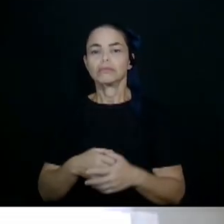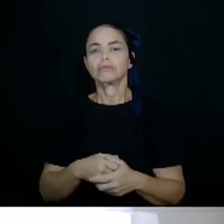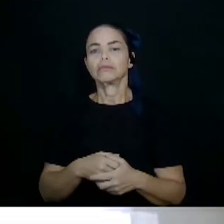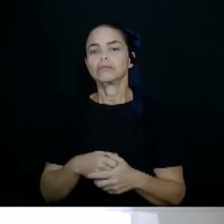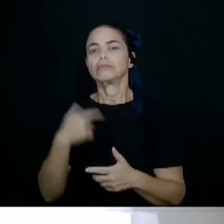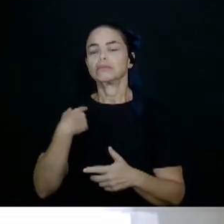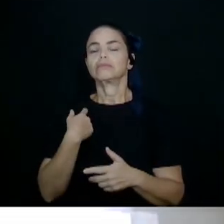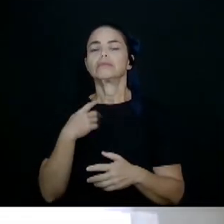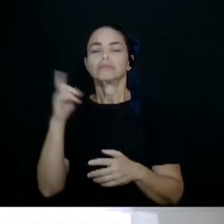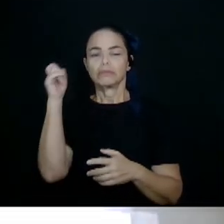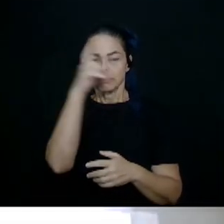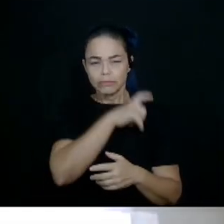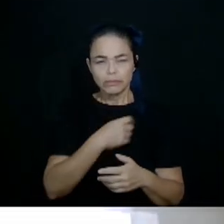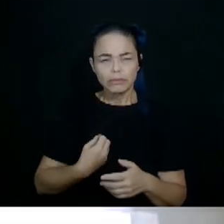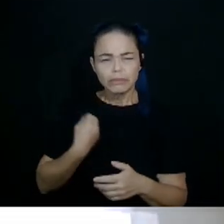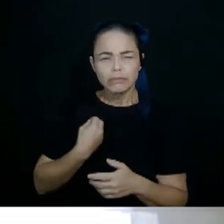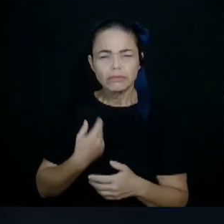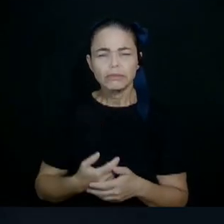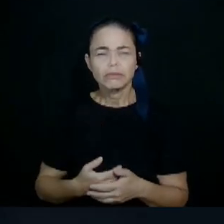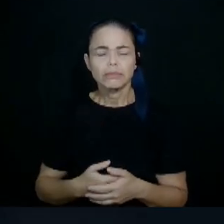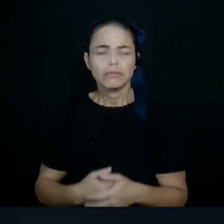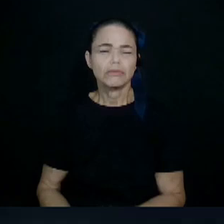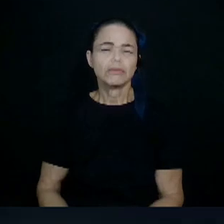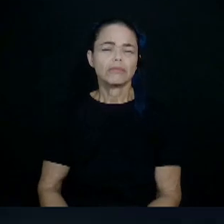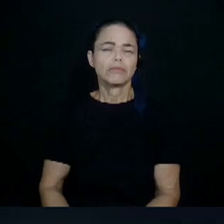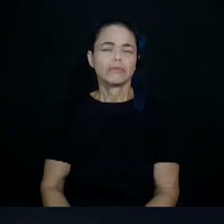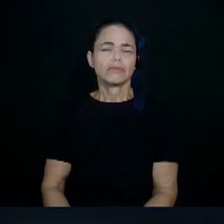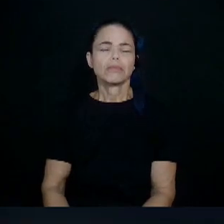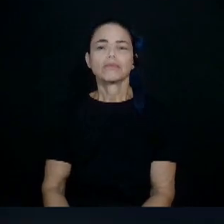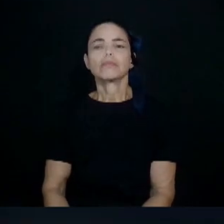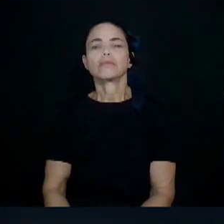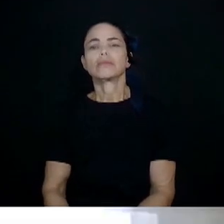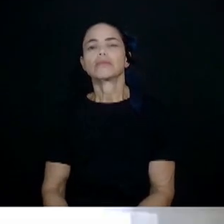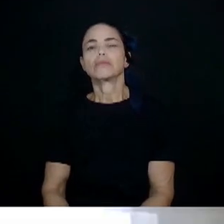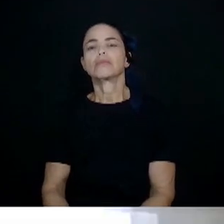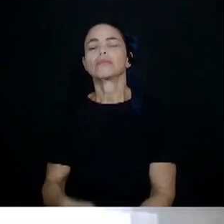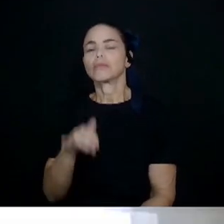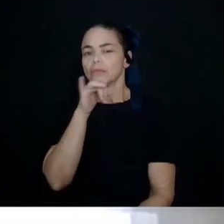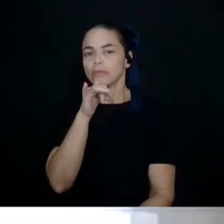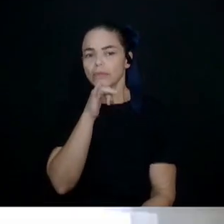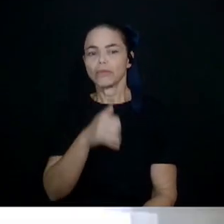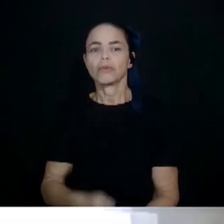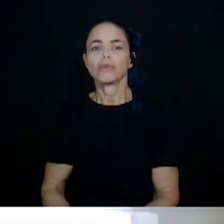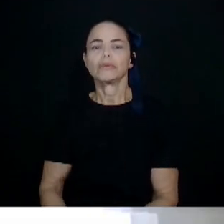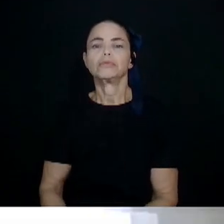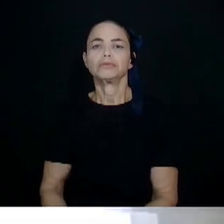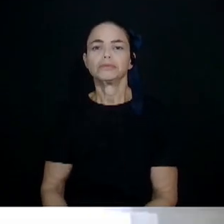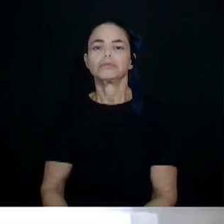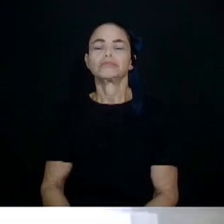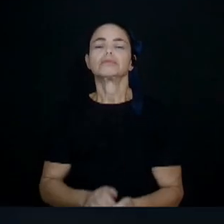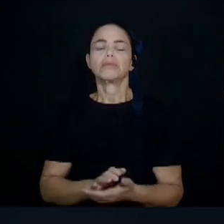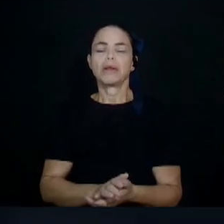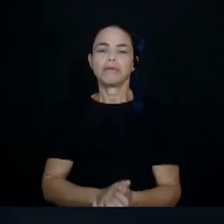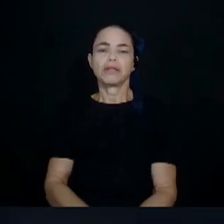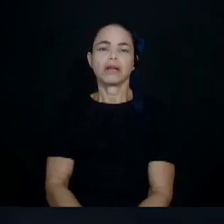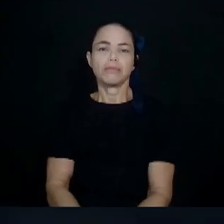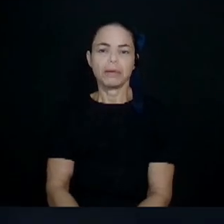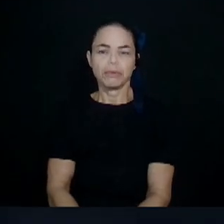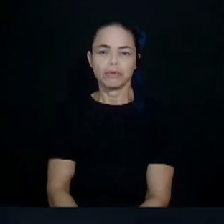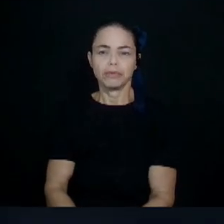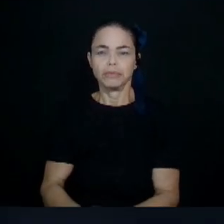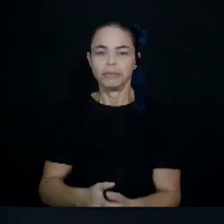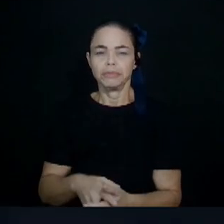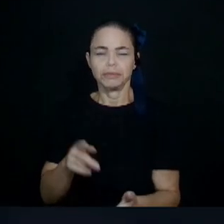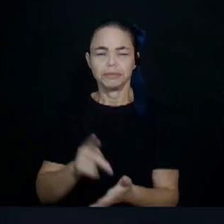esse momento que a gente está vivenciando. Eu acho que esse exemplo do programa mostra isso. Exatamente, né? O